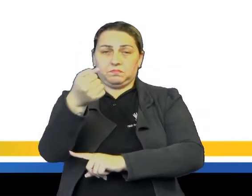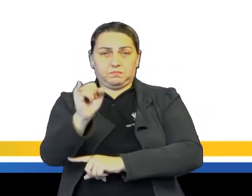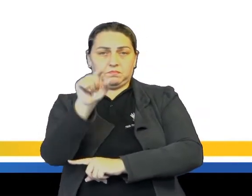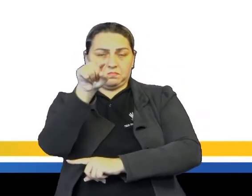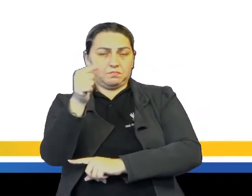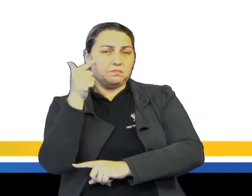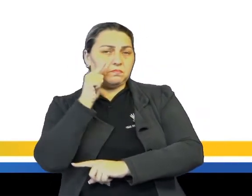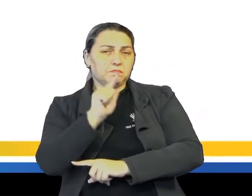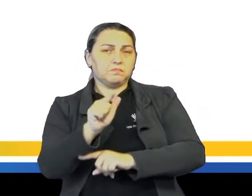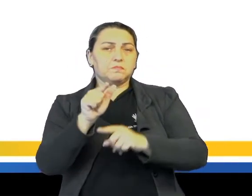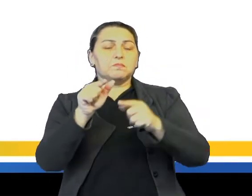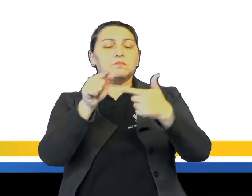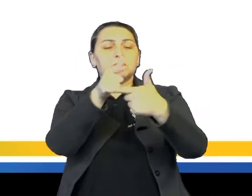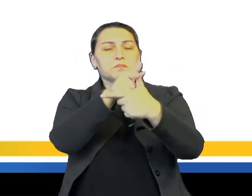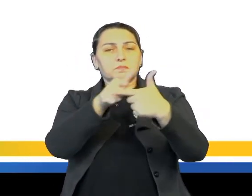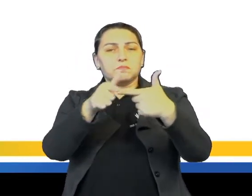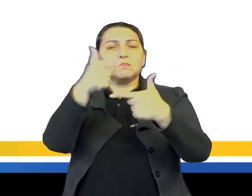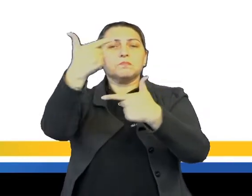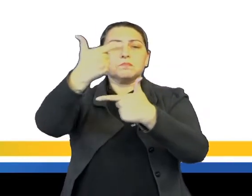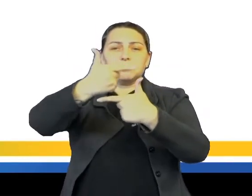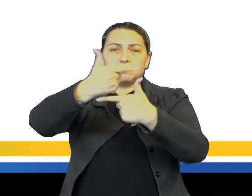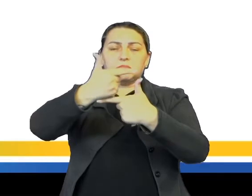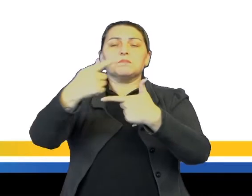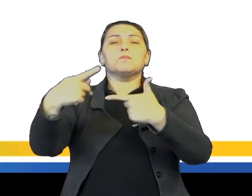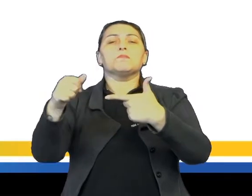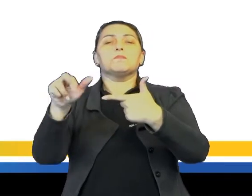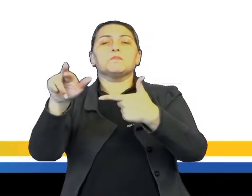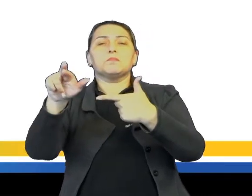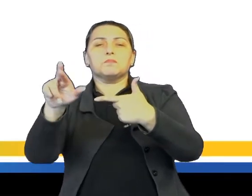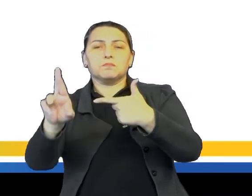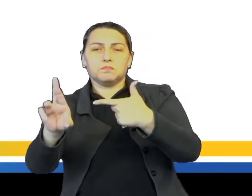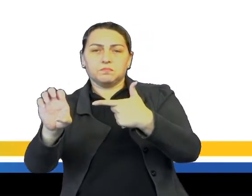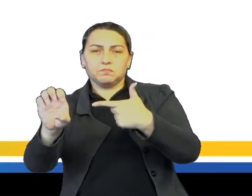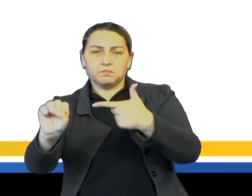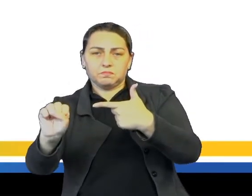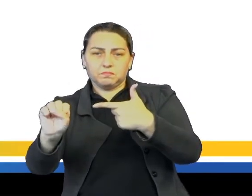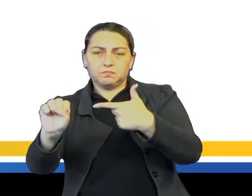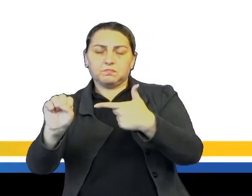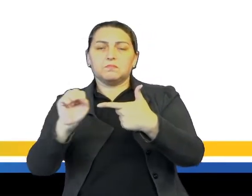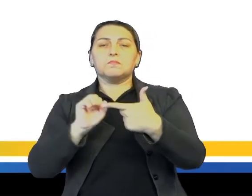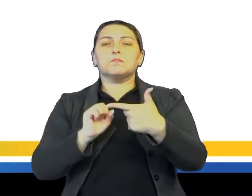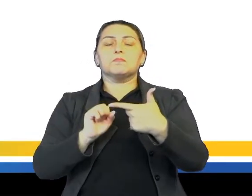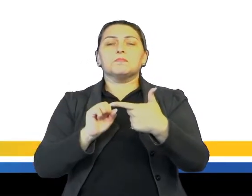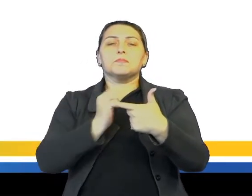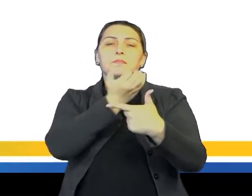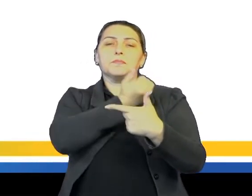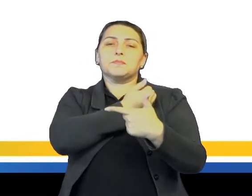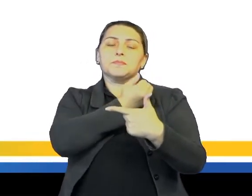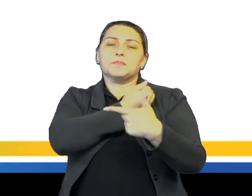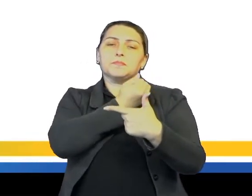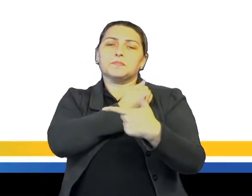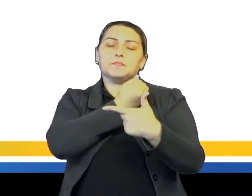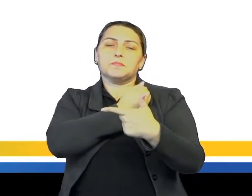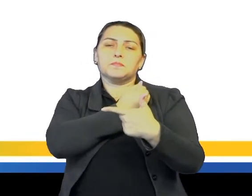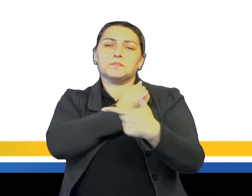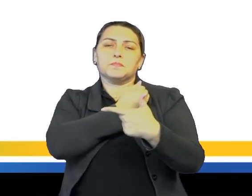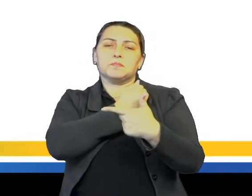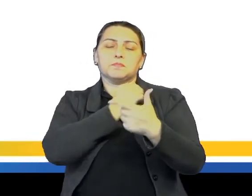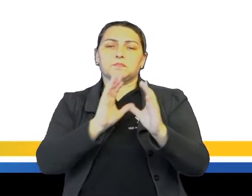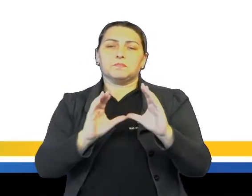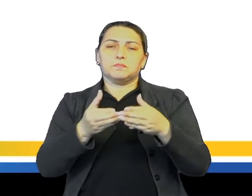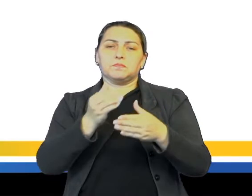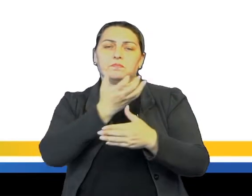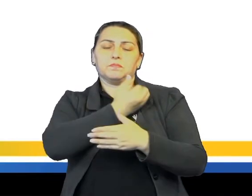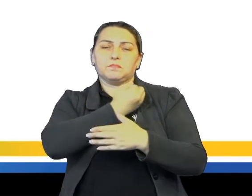você conseguir dividir esse número por 2, ele é par, tá bom? O conjunto